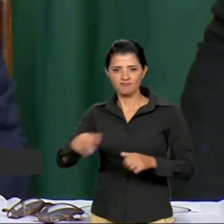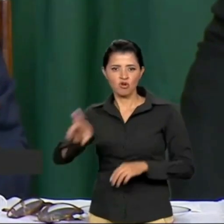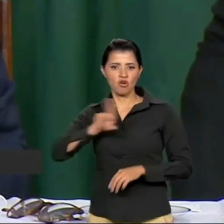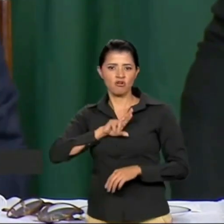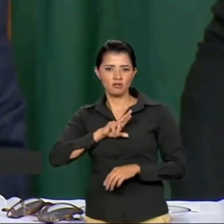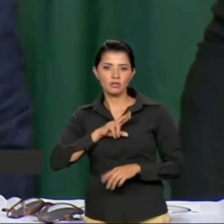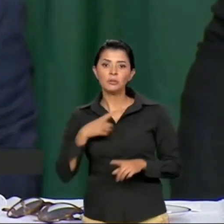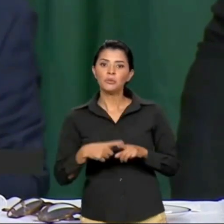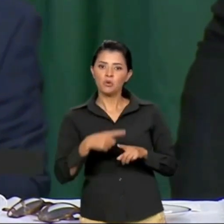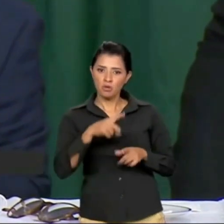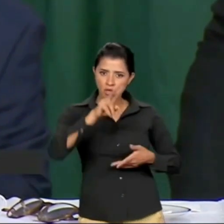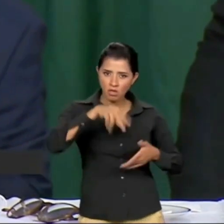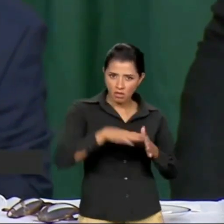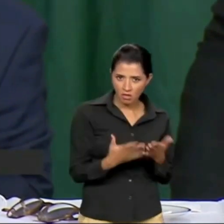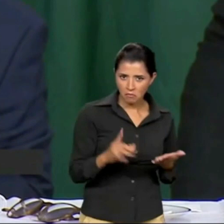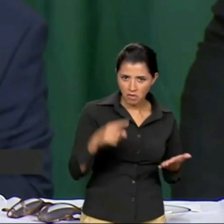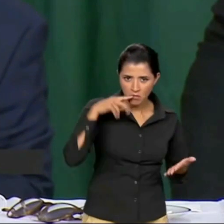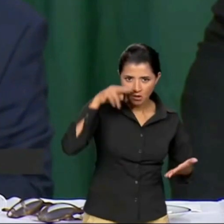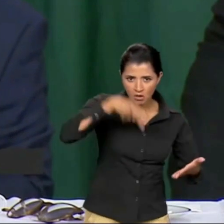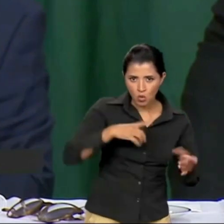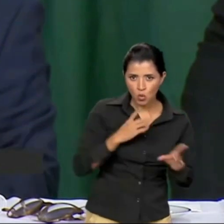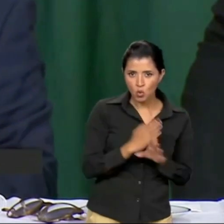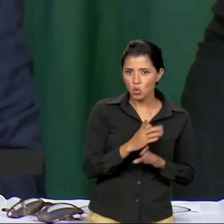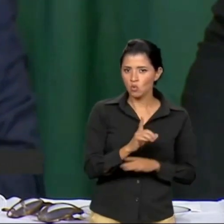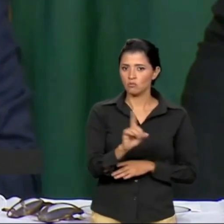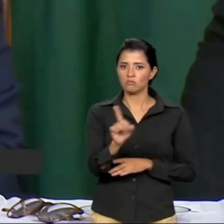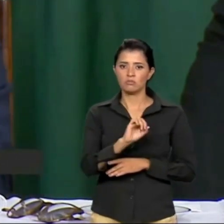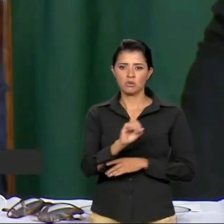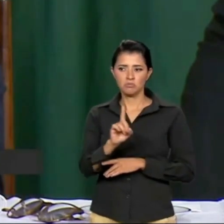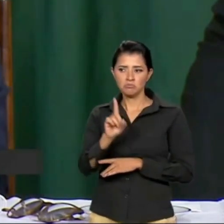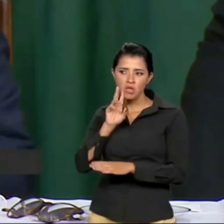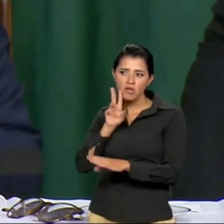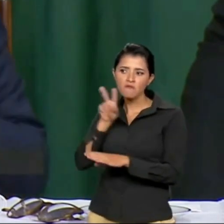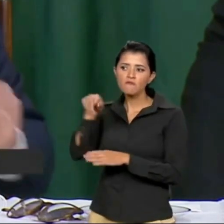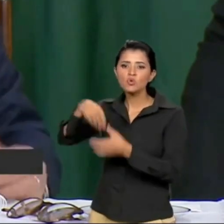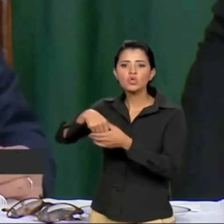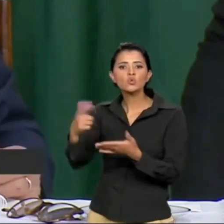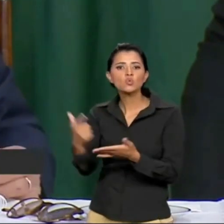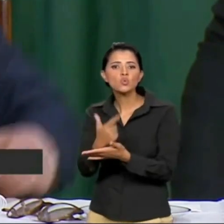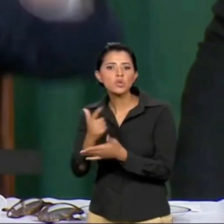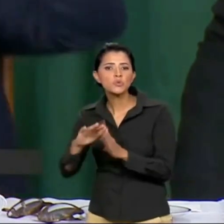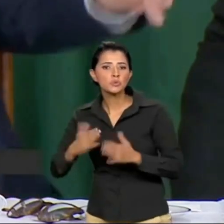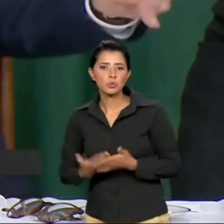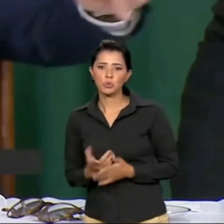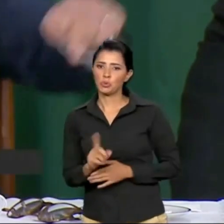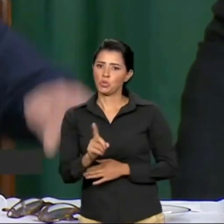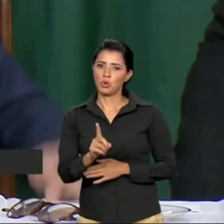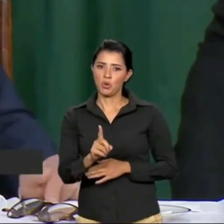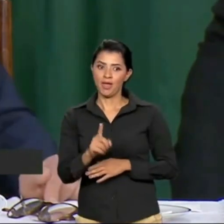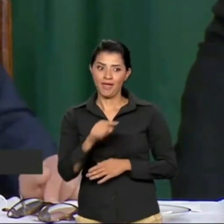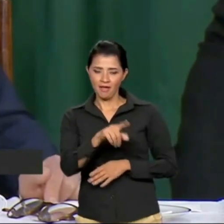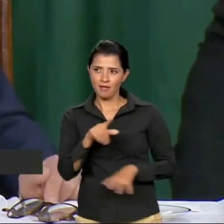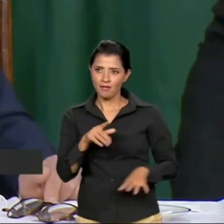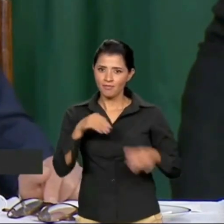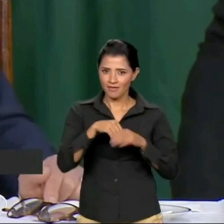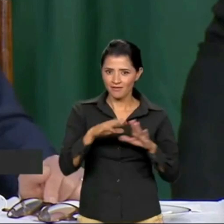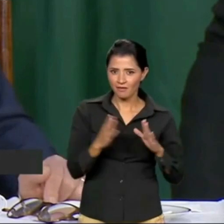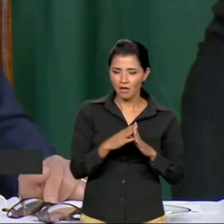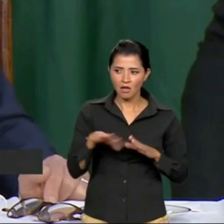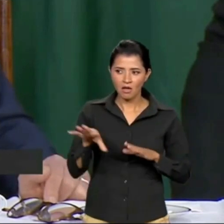Ela viu na Bíblia? Não. Ela viu no livro escolar? Não. Ela ouviu do pai dentro de casa.